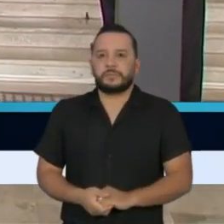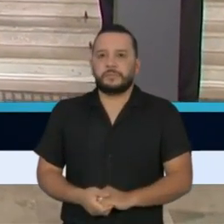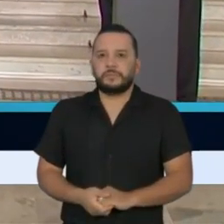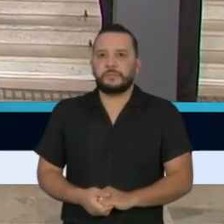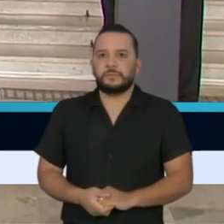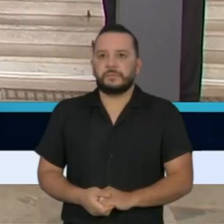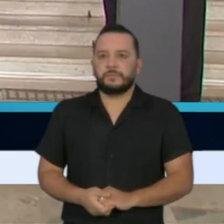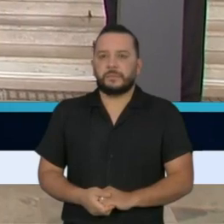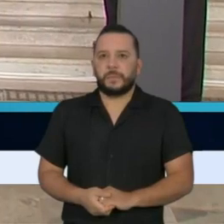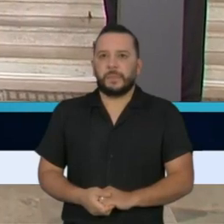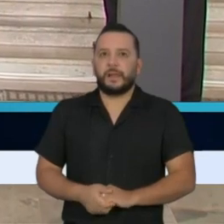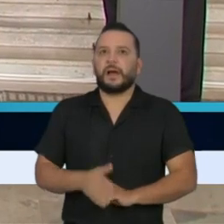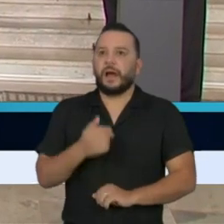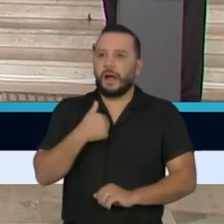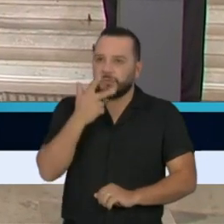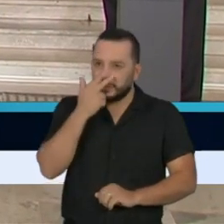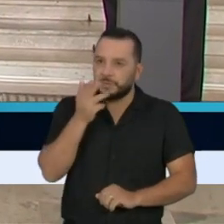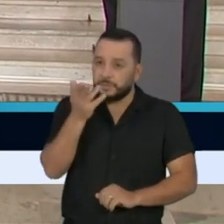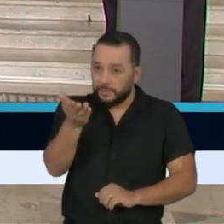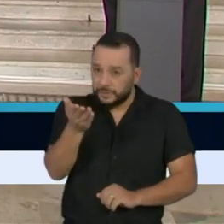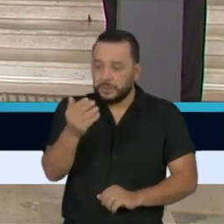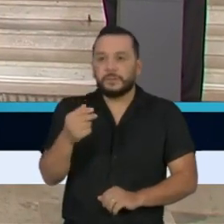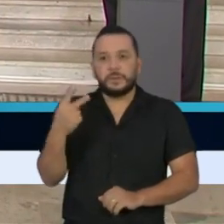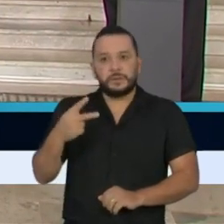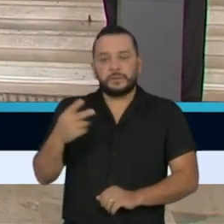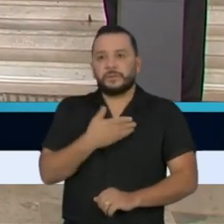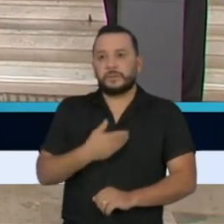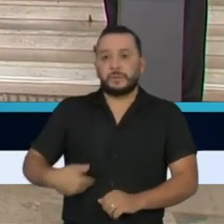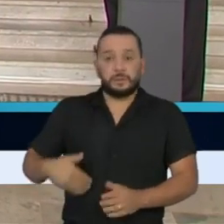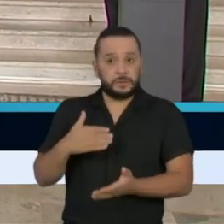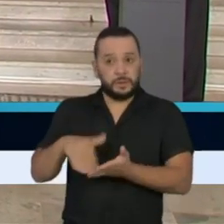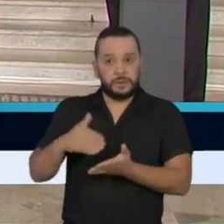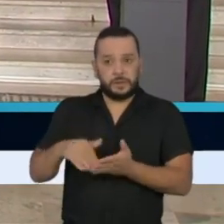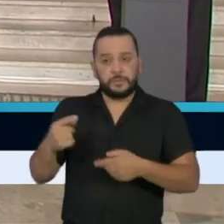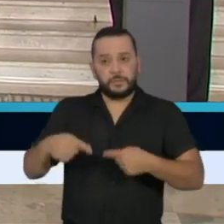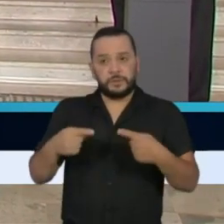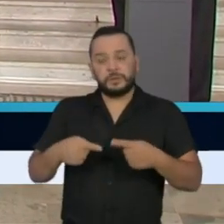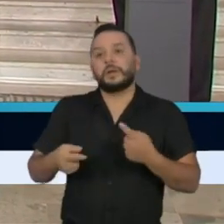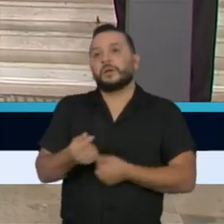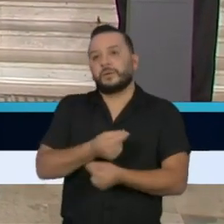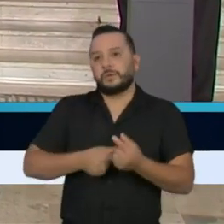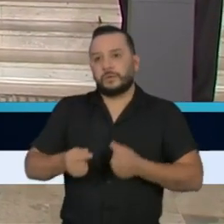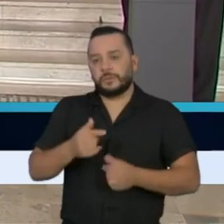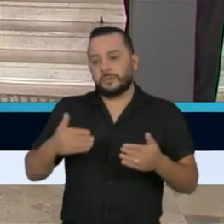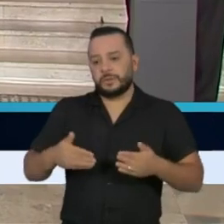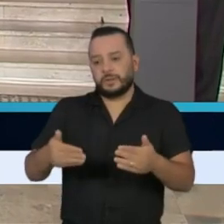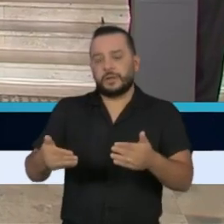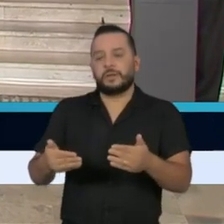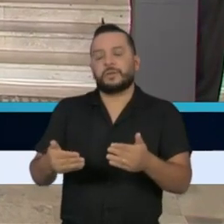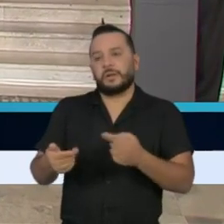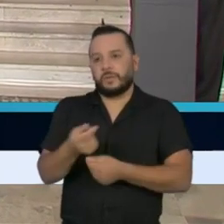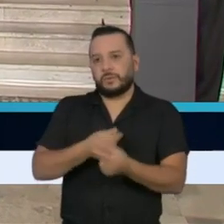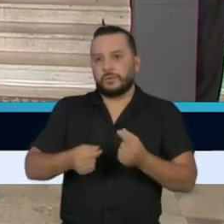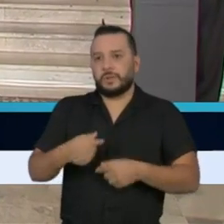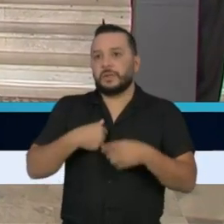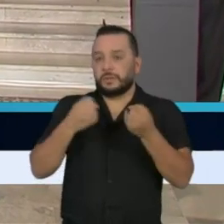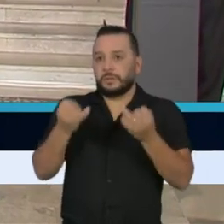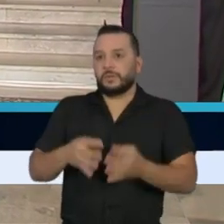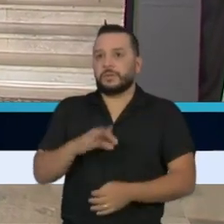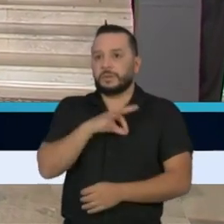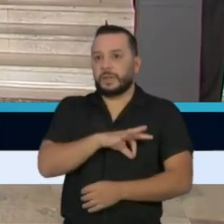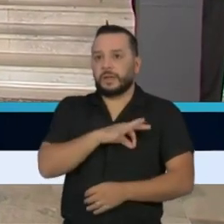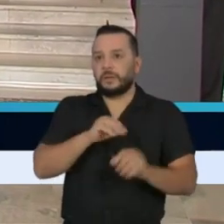Acho que vai ser para o senhor, para o vice-governador. O secretário de Política Econômica do Ministério da Economia hoje sugeriu o congelamento do salário